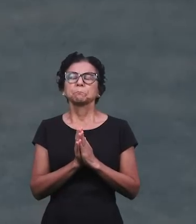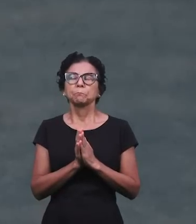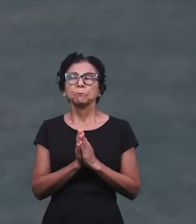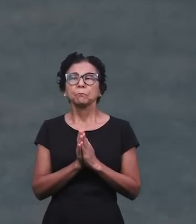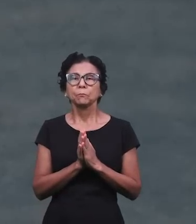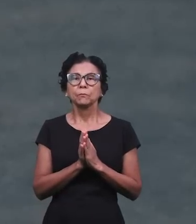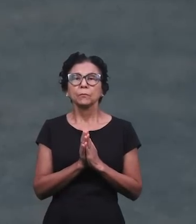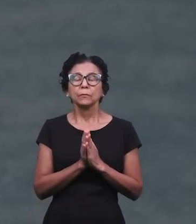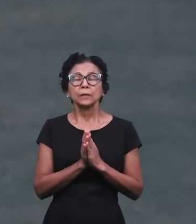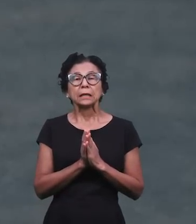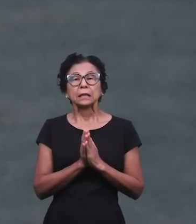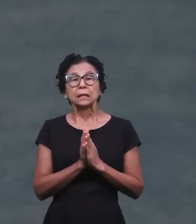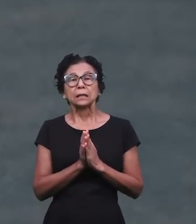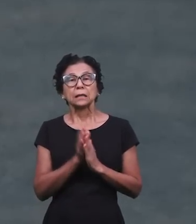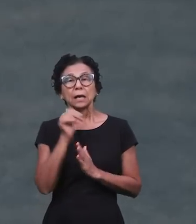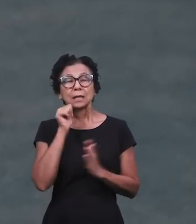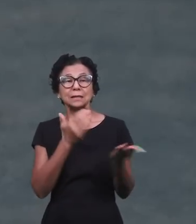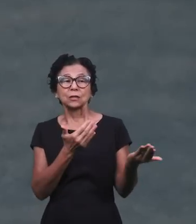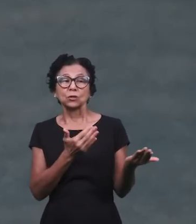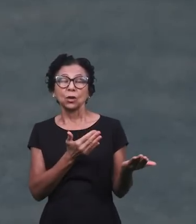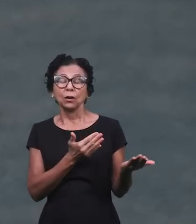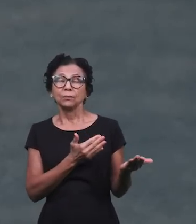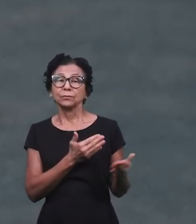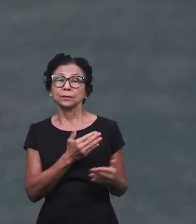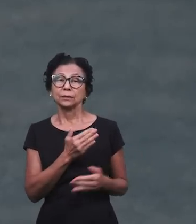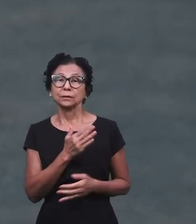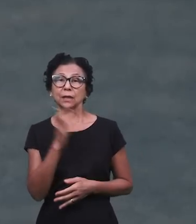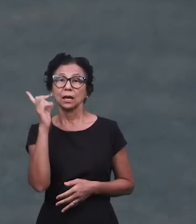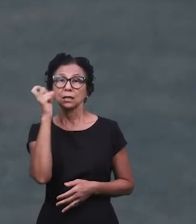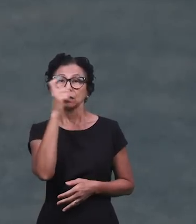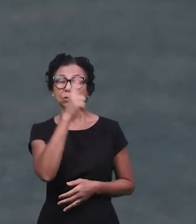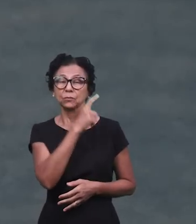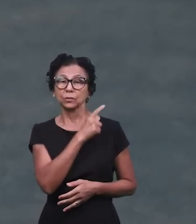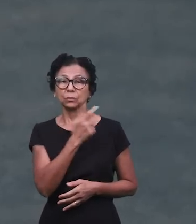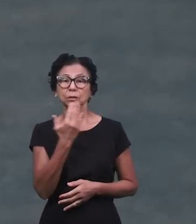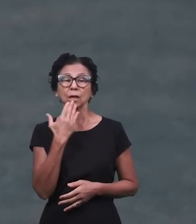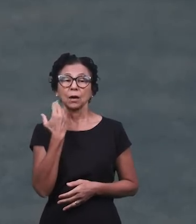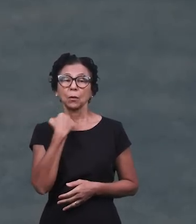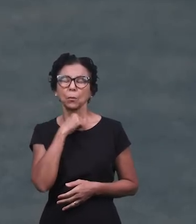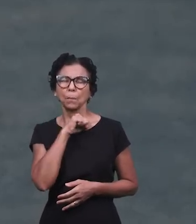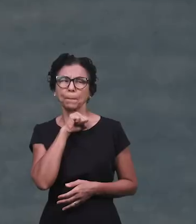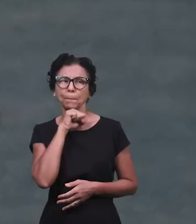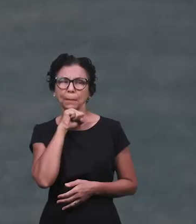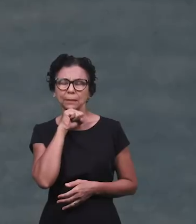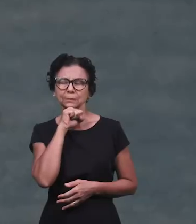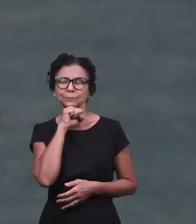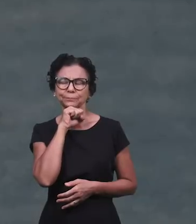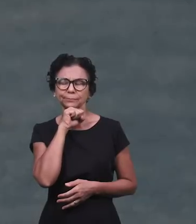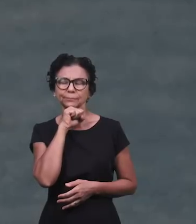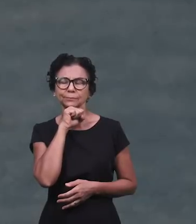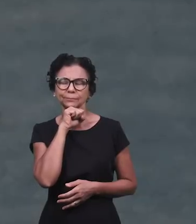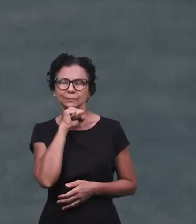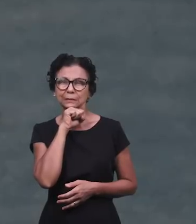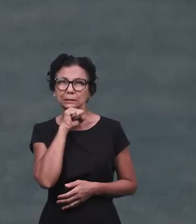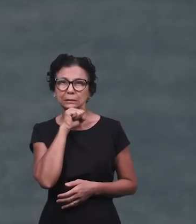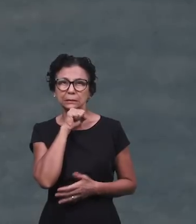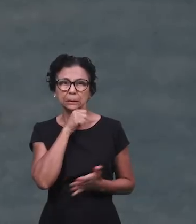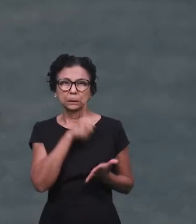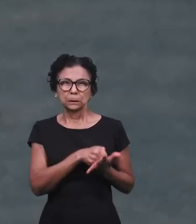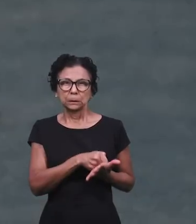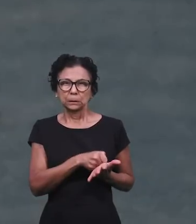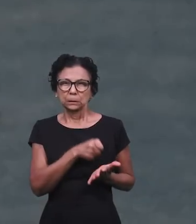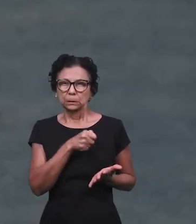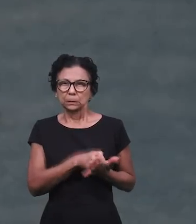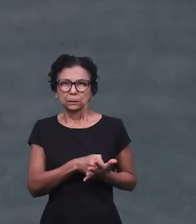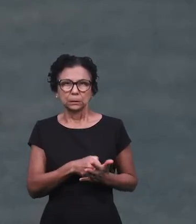E a luta dela era o pai, e eu fiz associação com essa experiência do Christian. A luta dela era o pai, que era muito rígido,